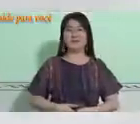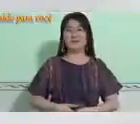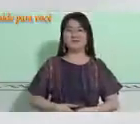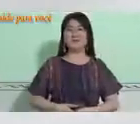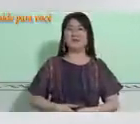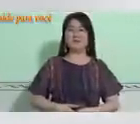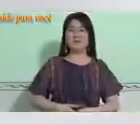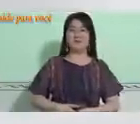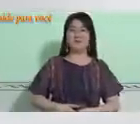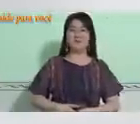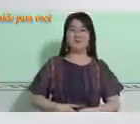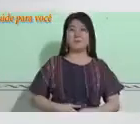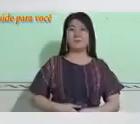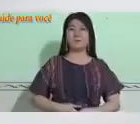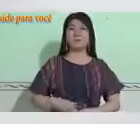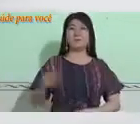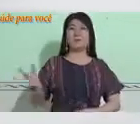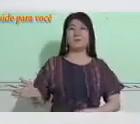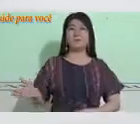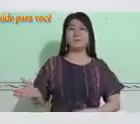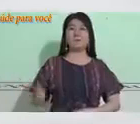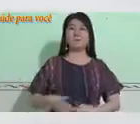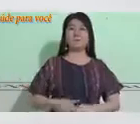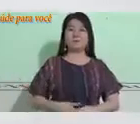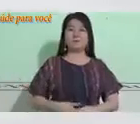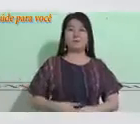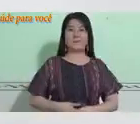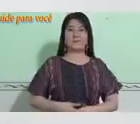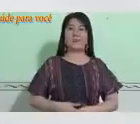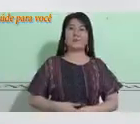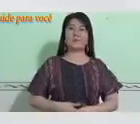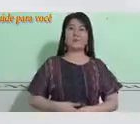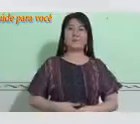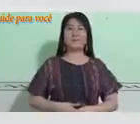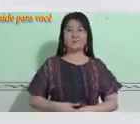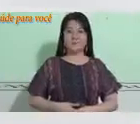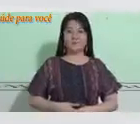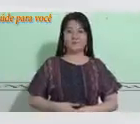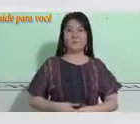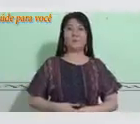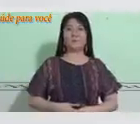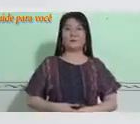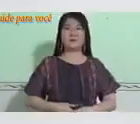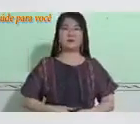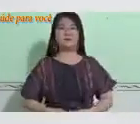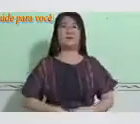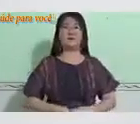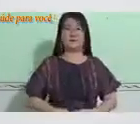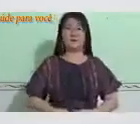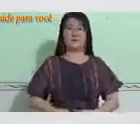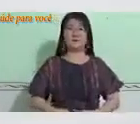recomendado que a pessoa fique em repouso em um quarto escuro e silencioso para que possa relaxar e a dor aliviar.